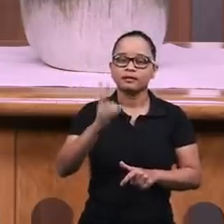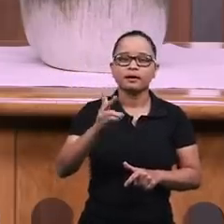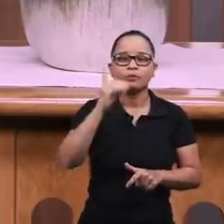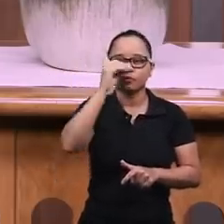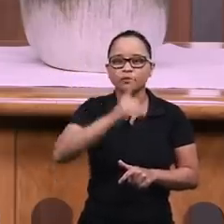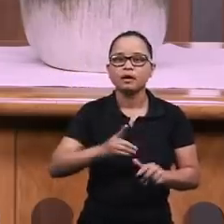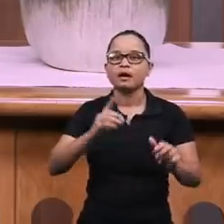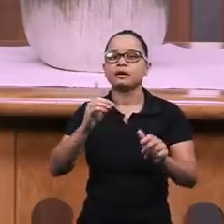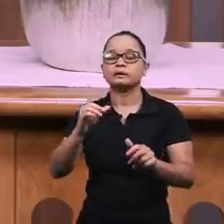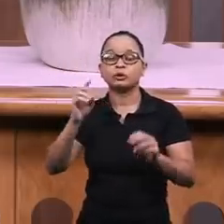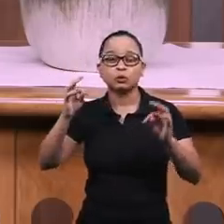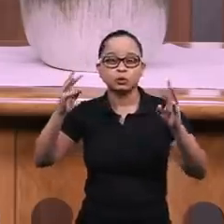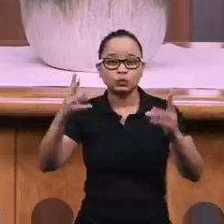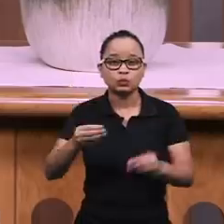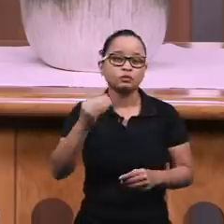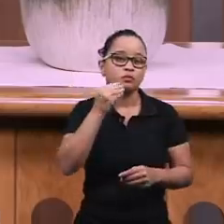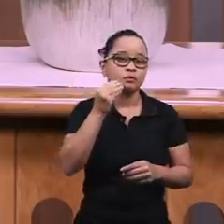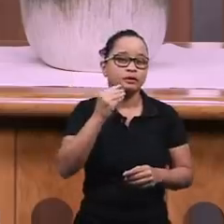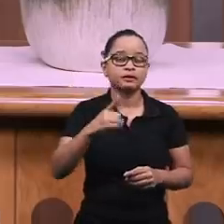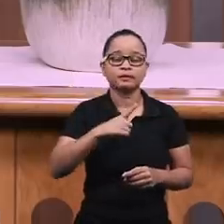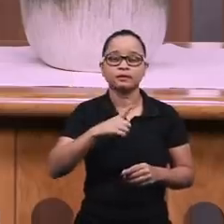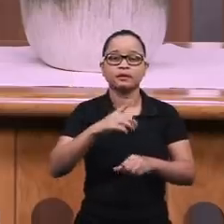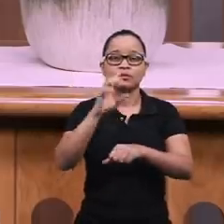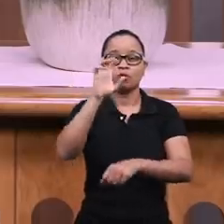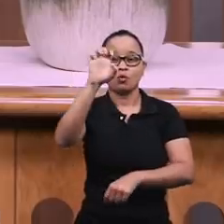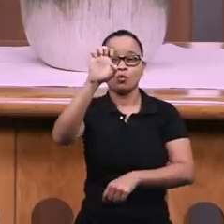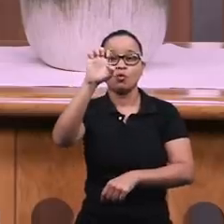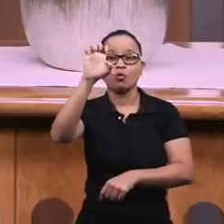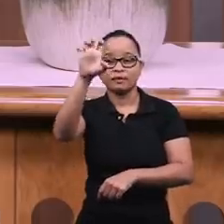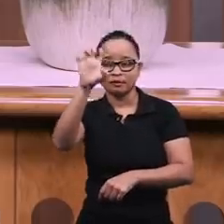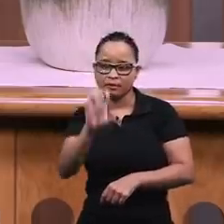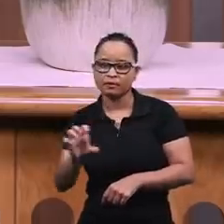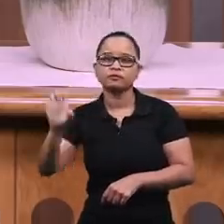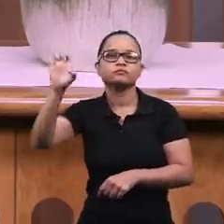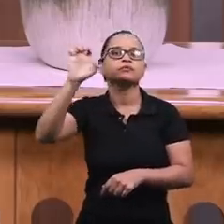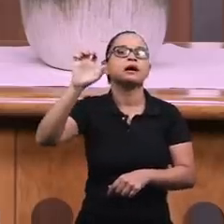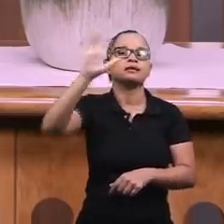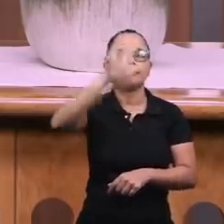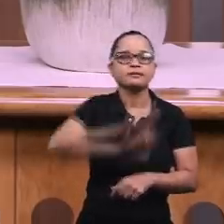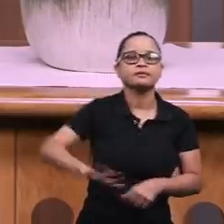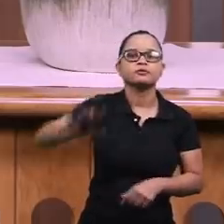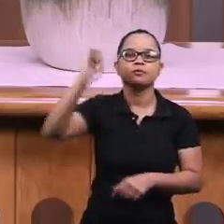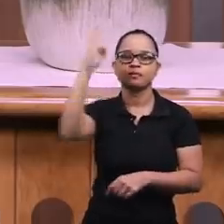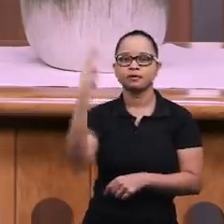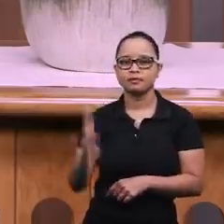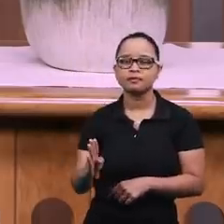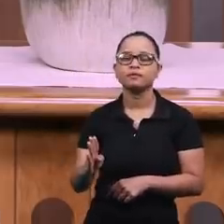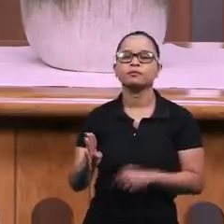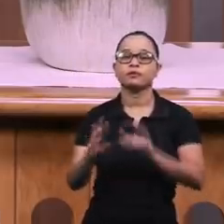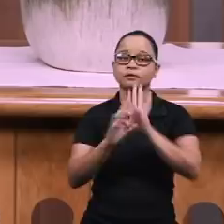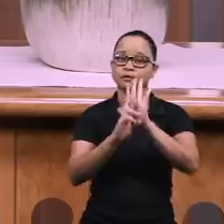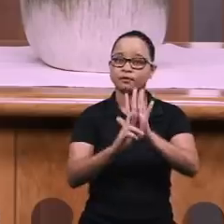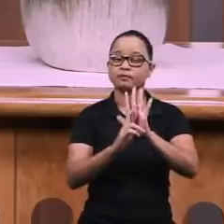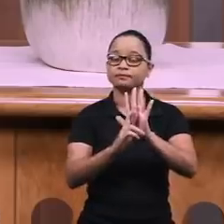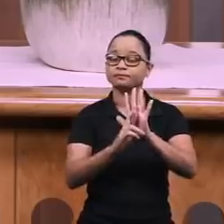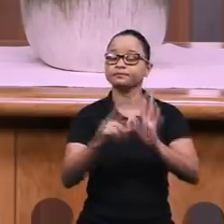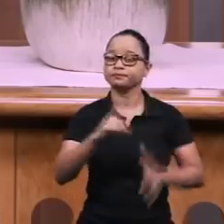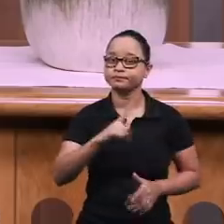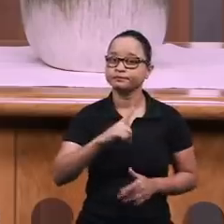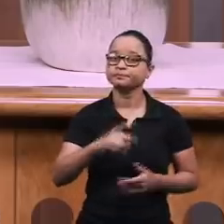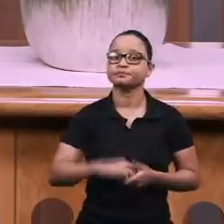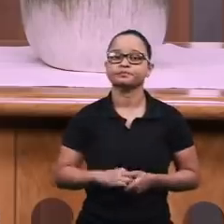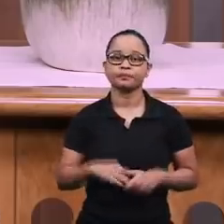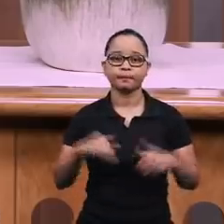para que todos possam ter a sua oportunidade todos os estados sejam representadas as regiões brasileiras sejam representadas